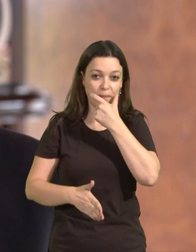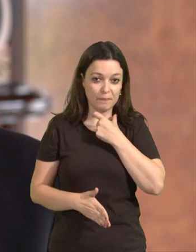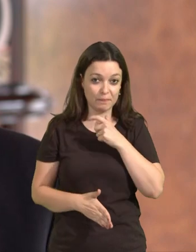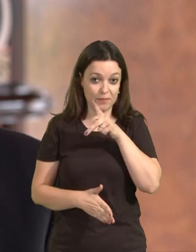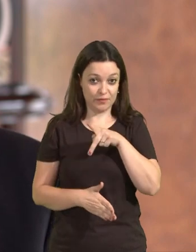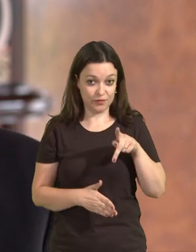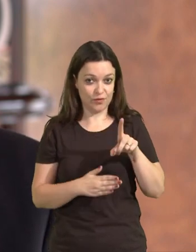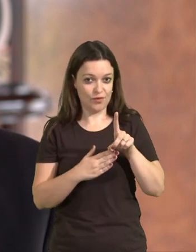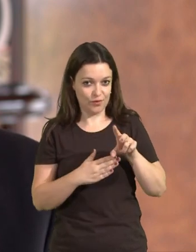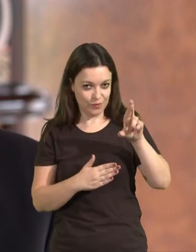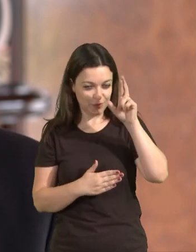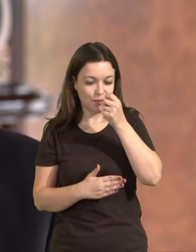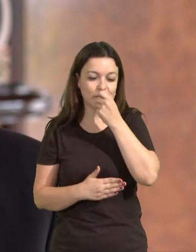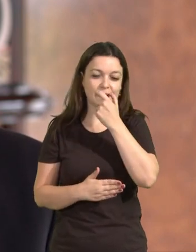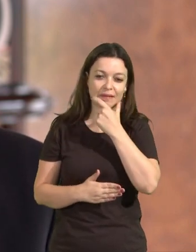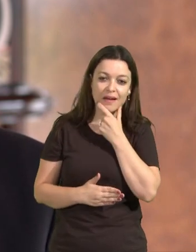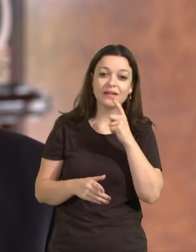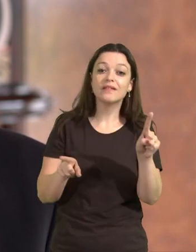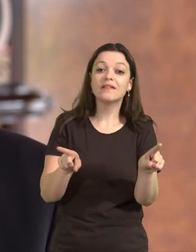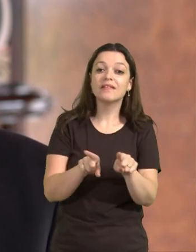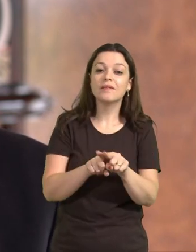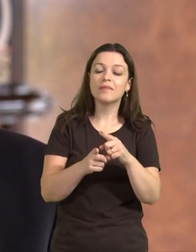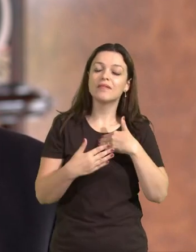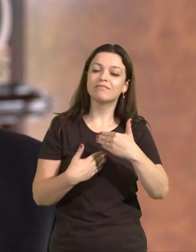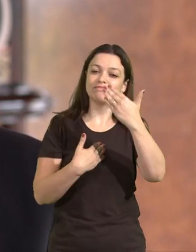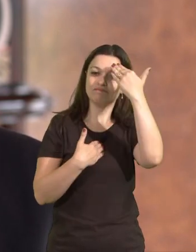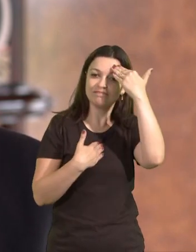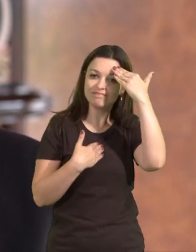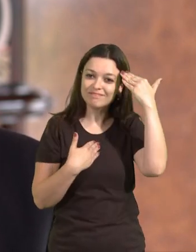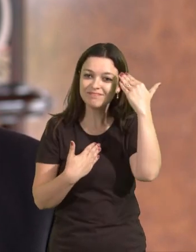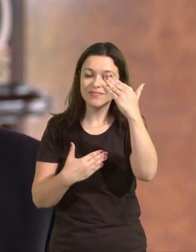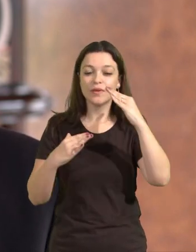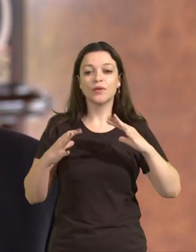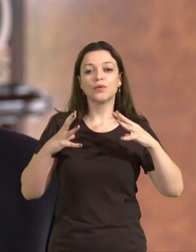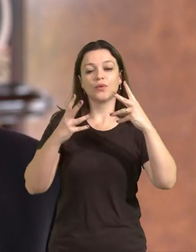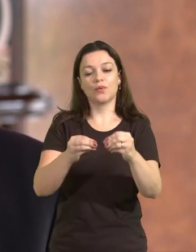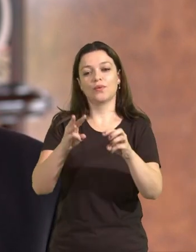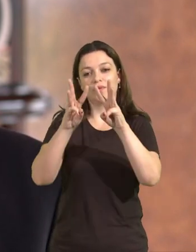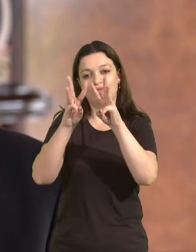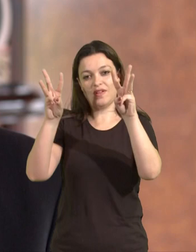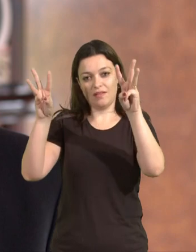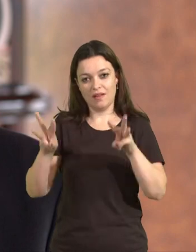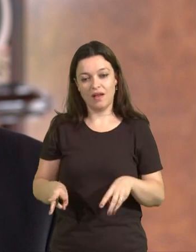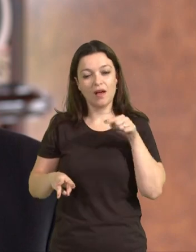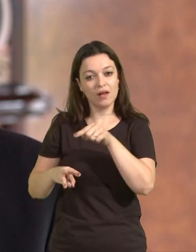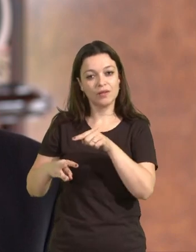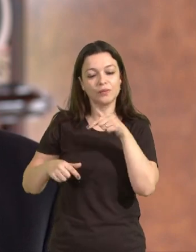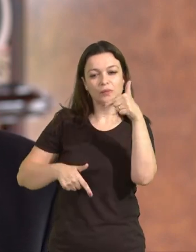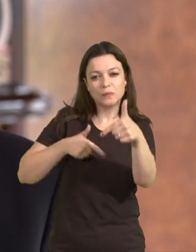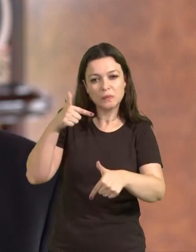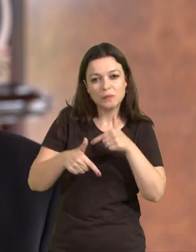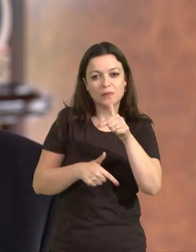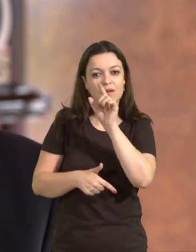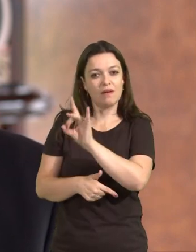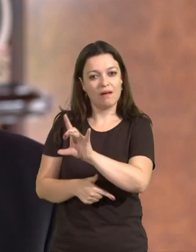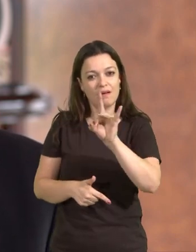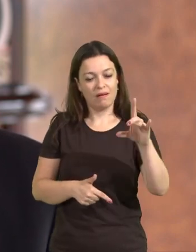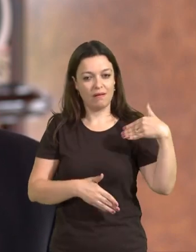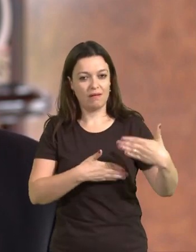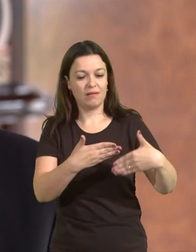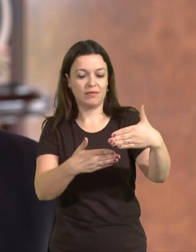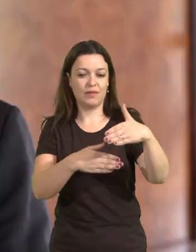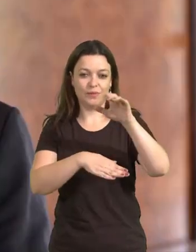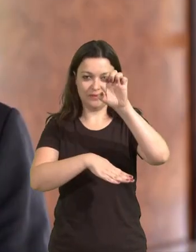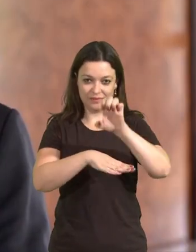Ricardo e fica o nosso agradecimento a todos da Federal pelo desenvolvimento que proporciona ao